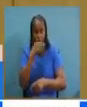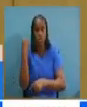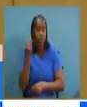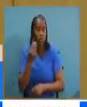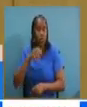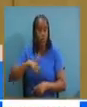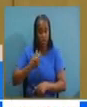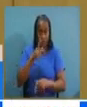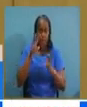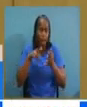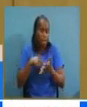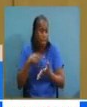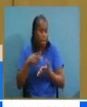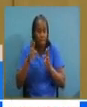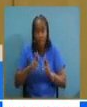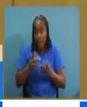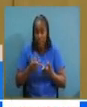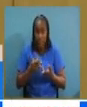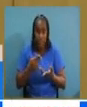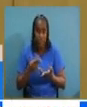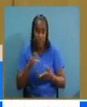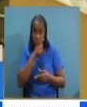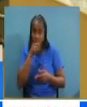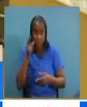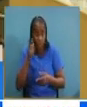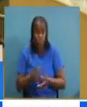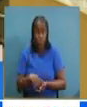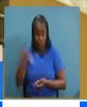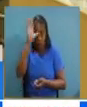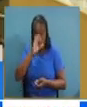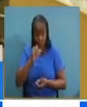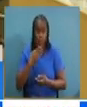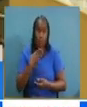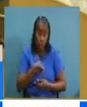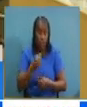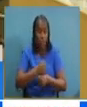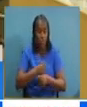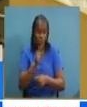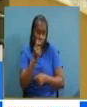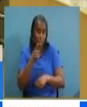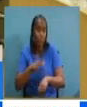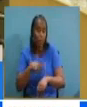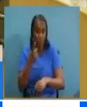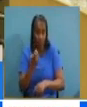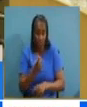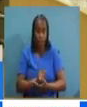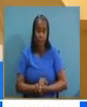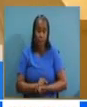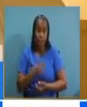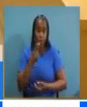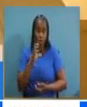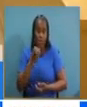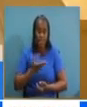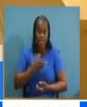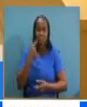aguarda pelo cumprimento das promessas do governo e apelou o mesmo a agir no pouco tempo que ainda lhe resta. Para a UCIDA,